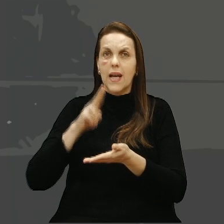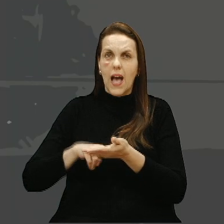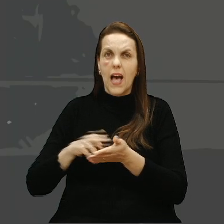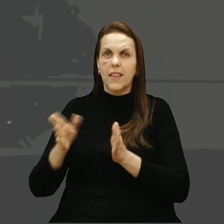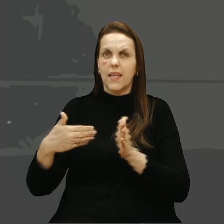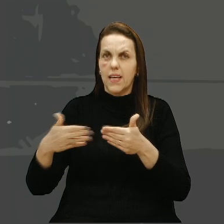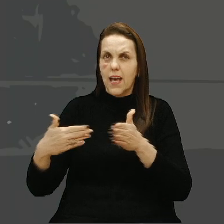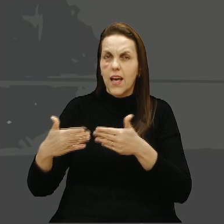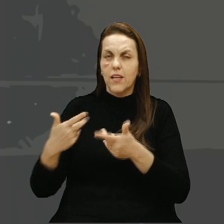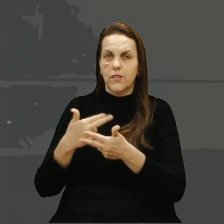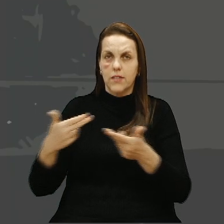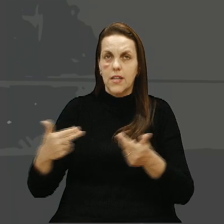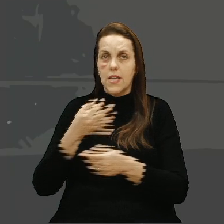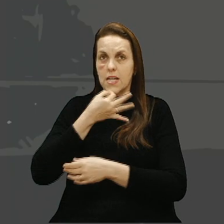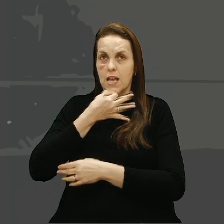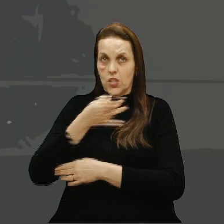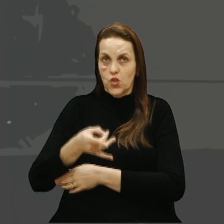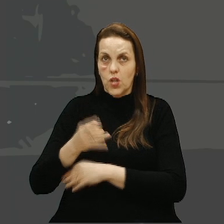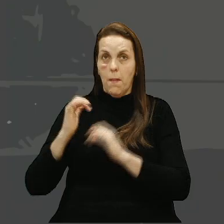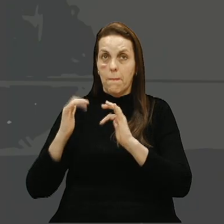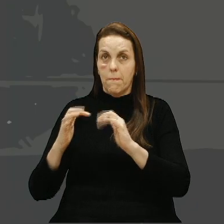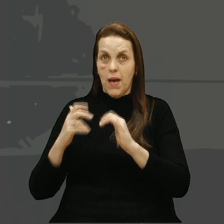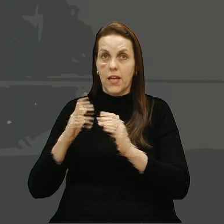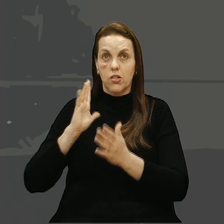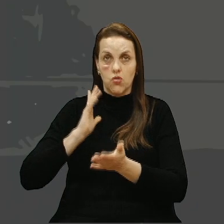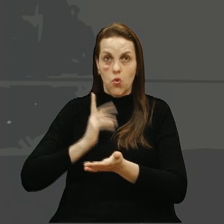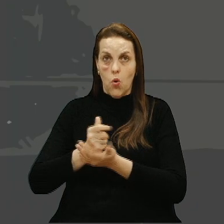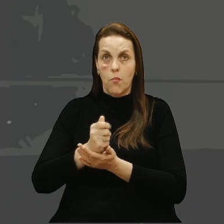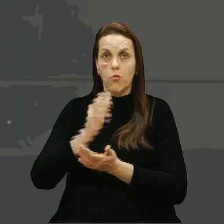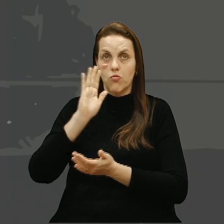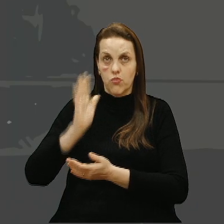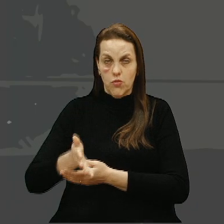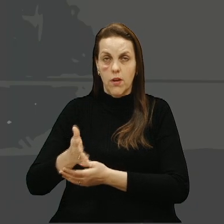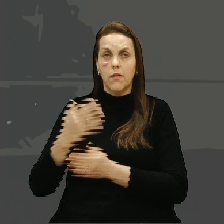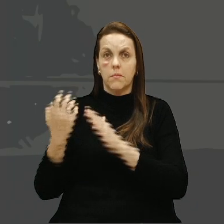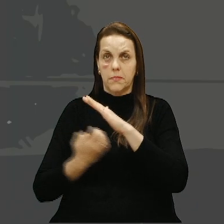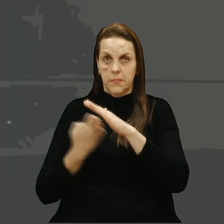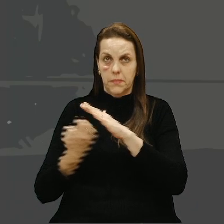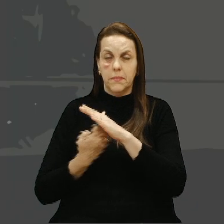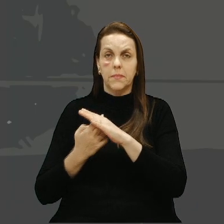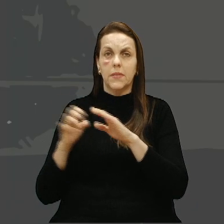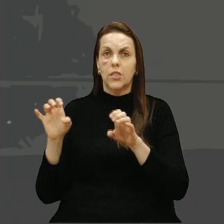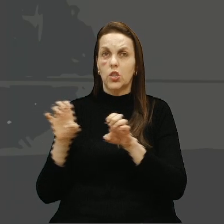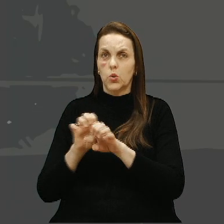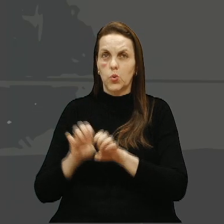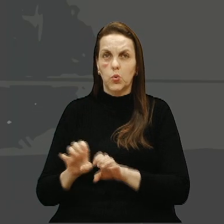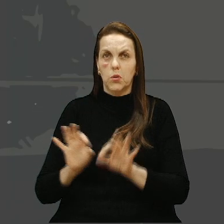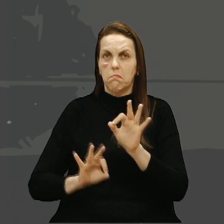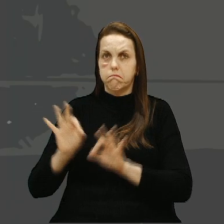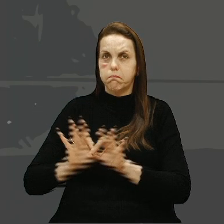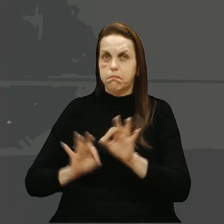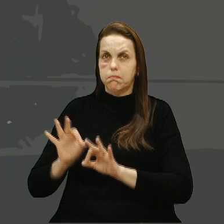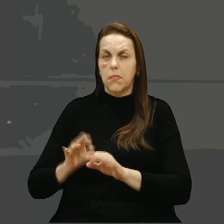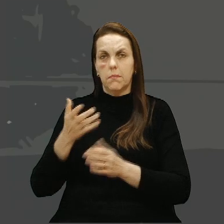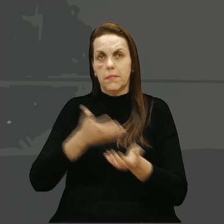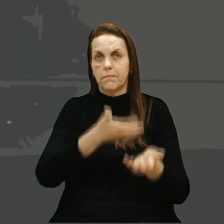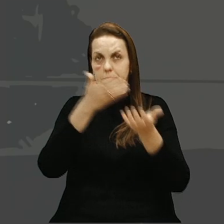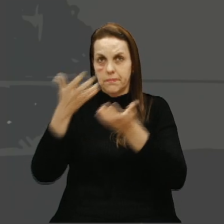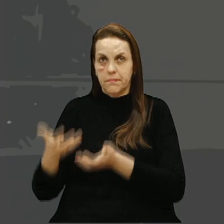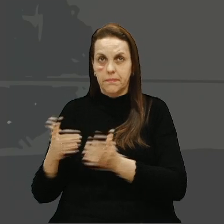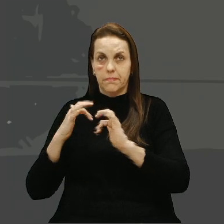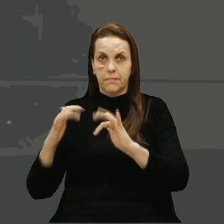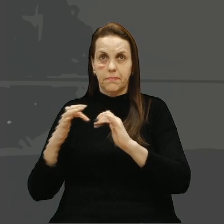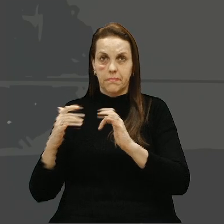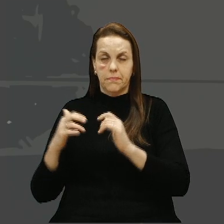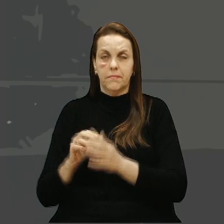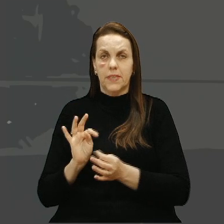Correios, em Caxias do Sul. As máquinas já foram adquiridas pela empresa e a infraestrutura do local está sendo preparada para receber as novas